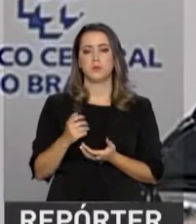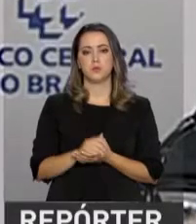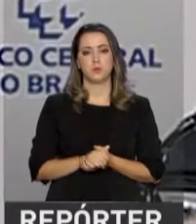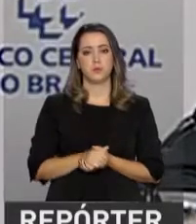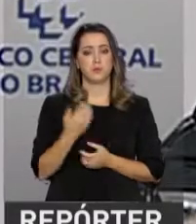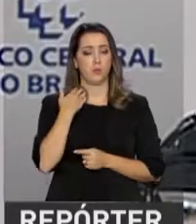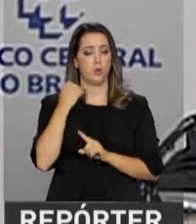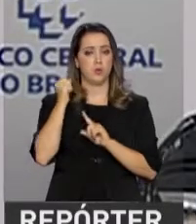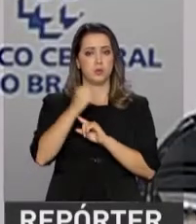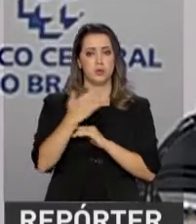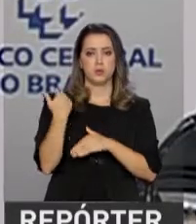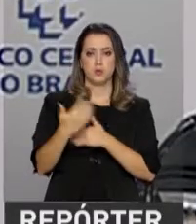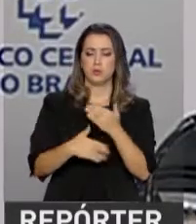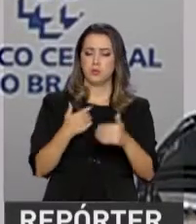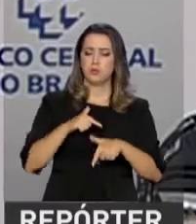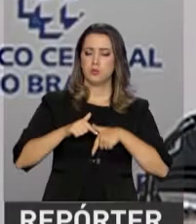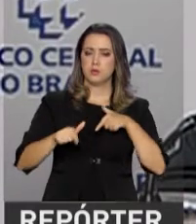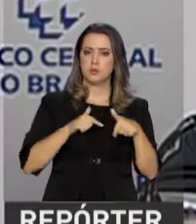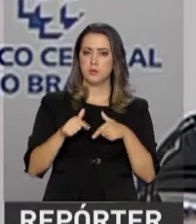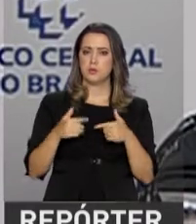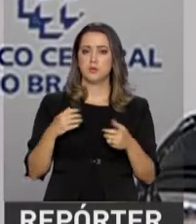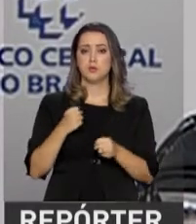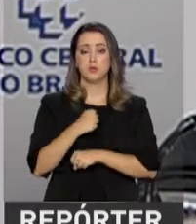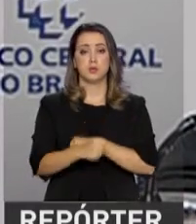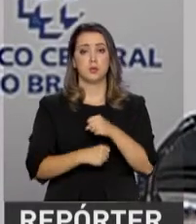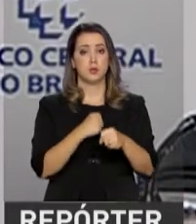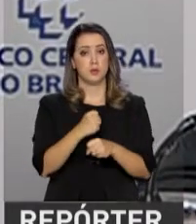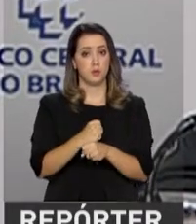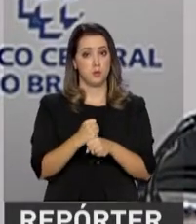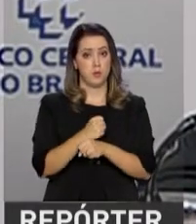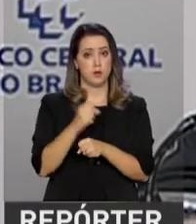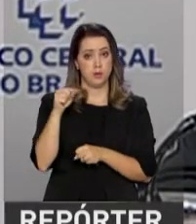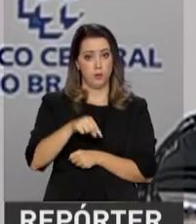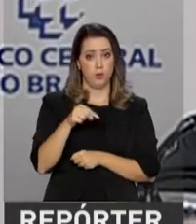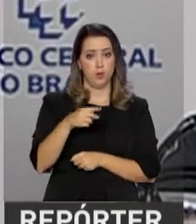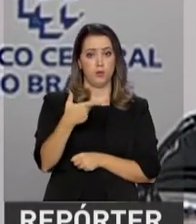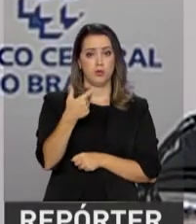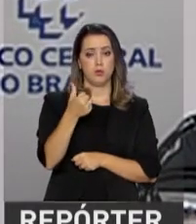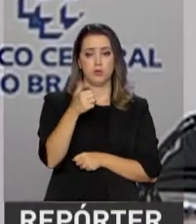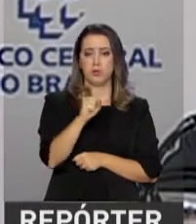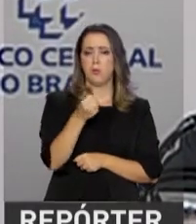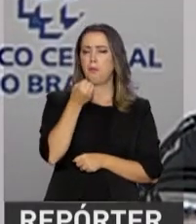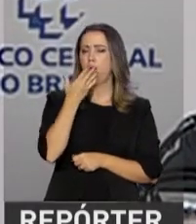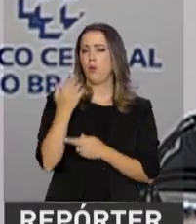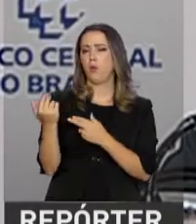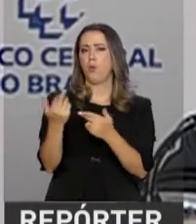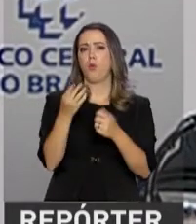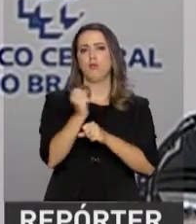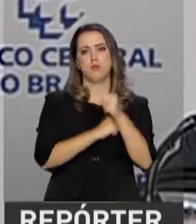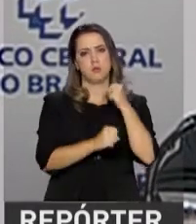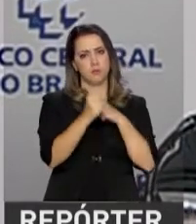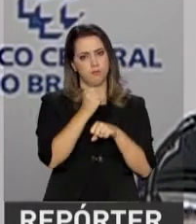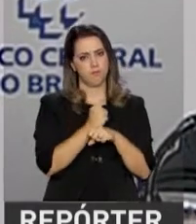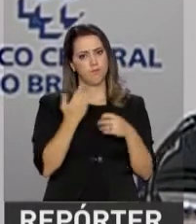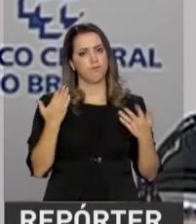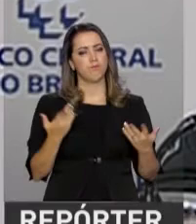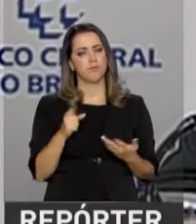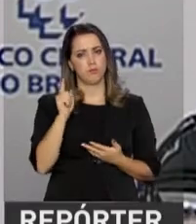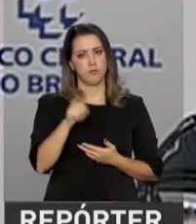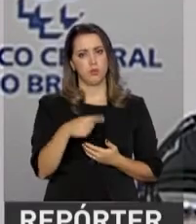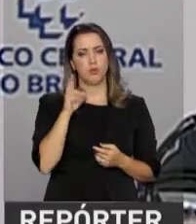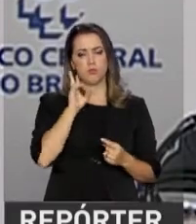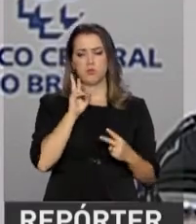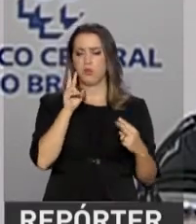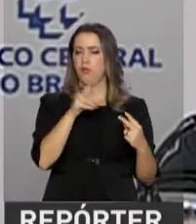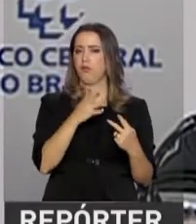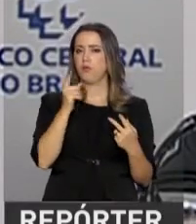Central vai continuar trabalhando para que o ano de 2018 seja tão bom quanto foi o ano de 2017, sob o ponto de